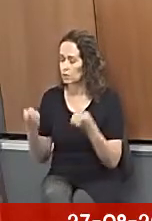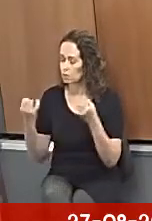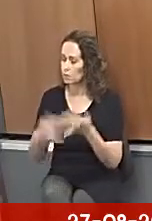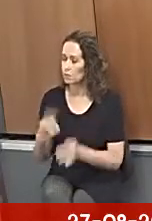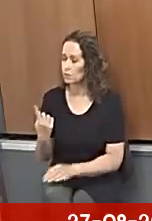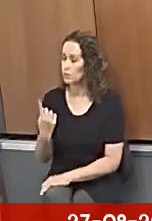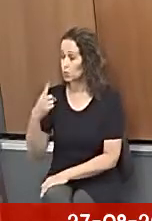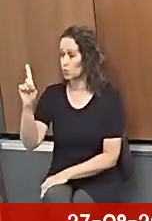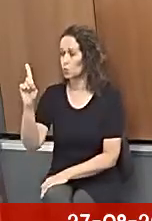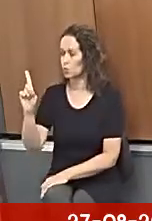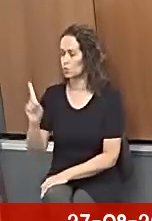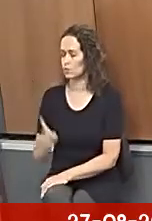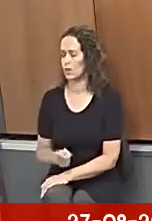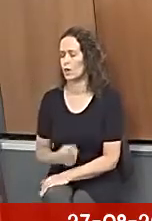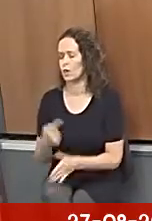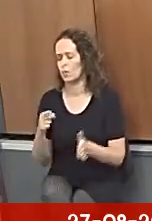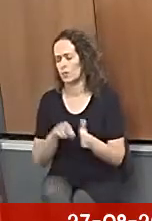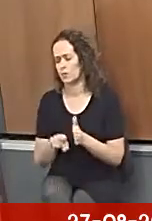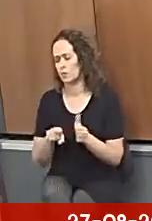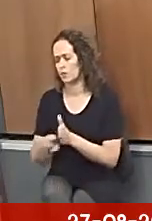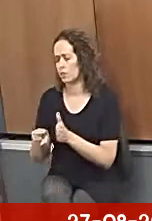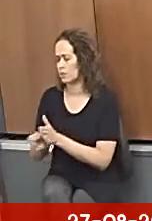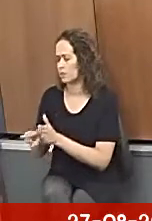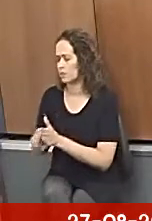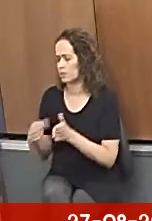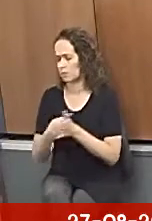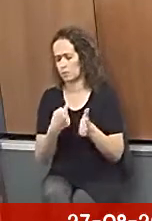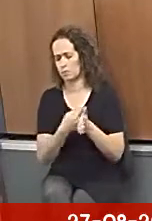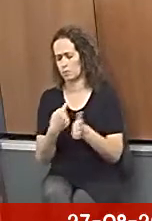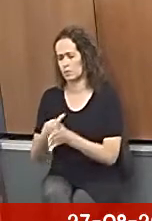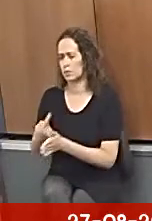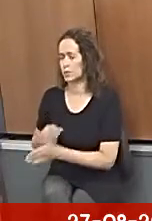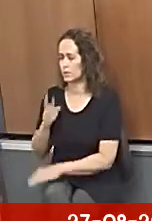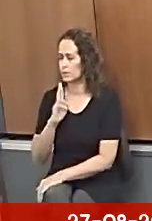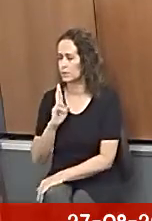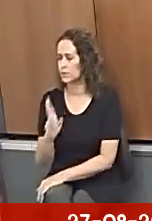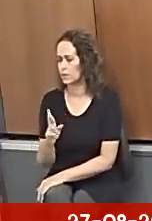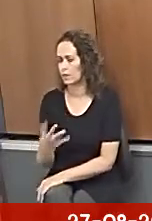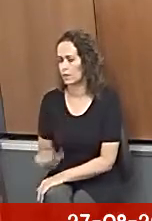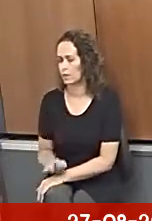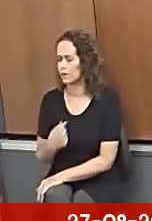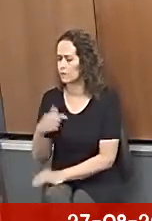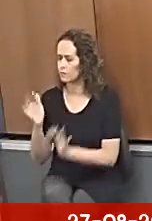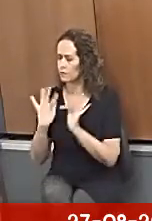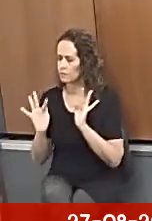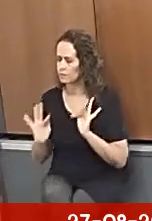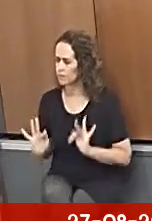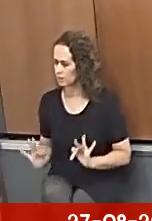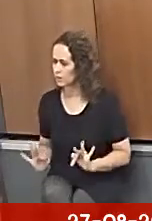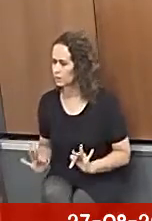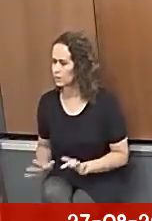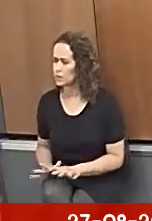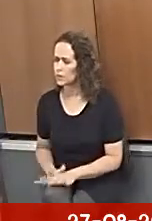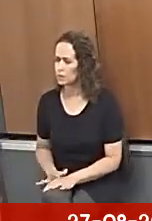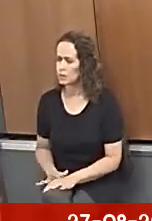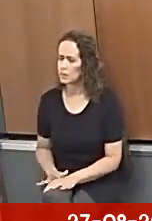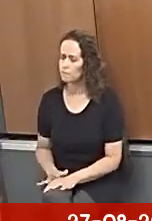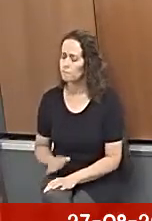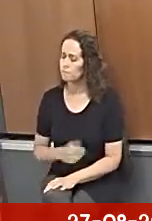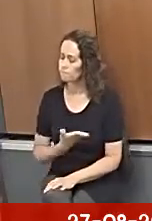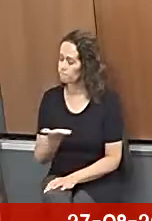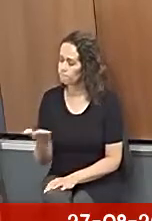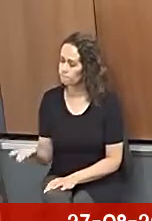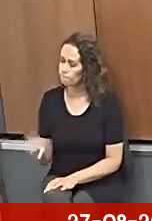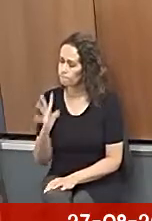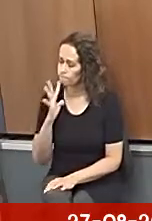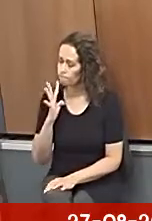responder todas as perguntas e fico feliz com a sua indagação brilhante em que eu acho que eu também é pra quem me conhece da comissão é